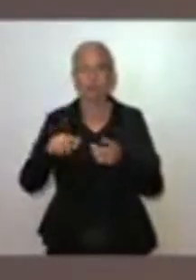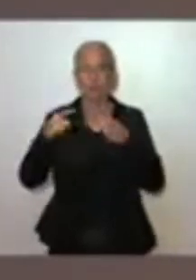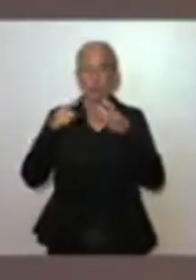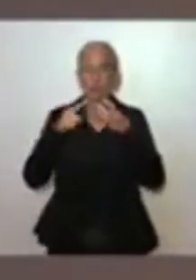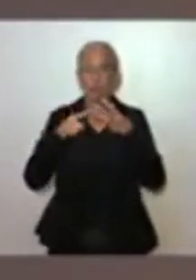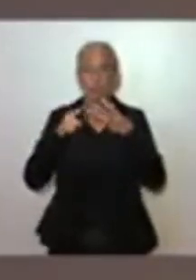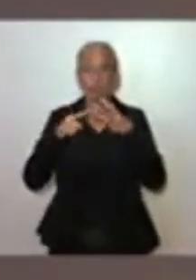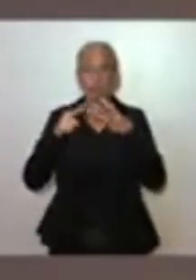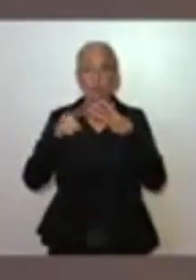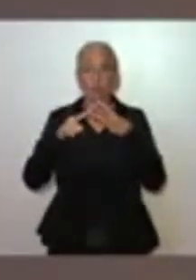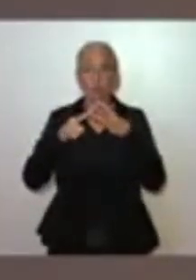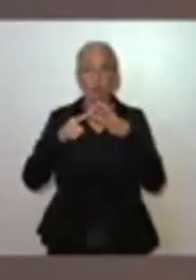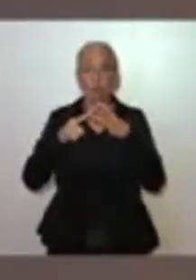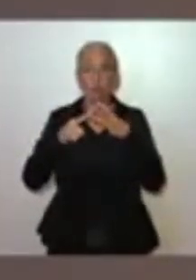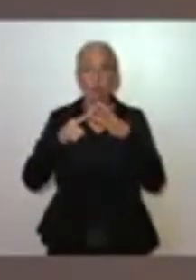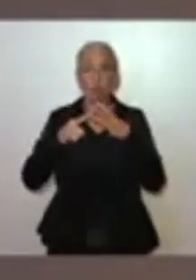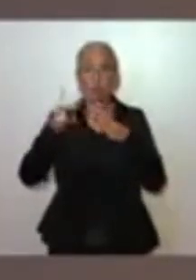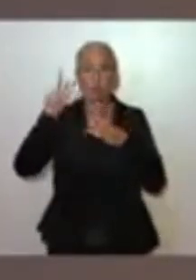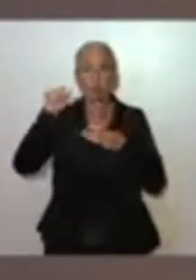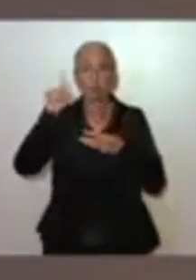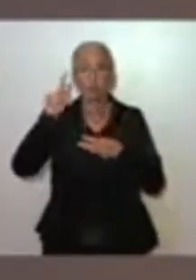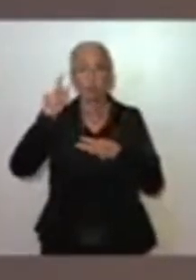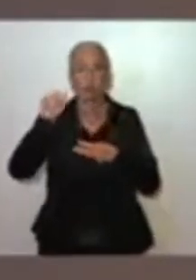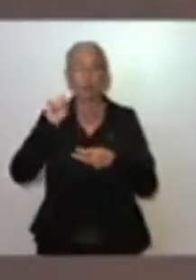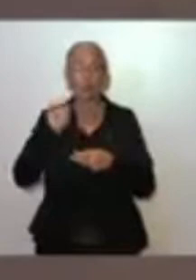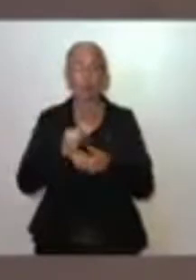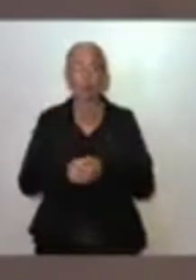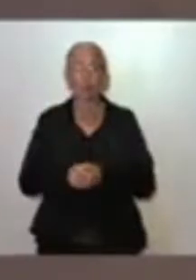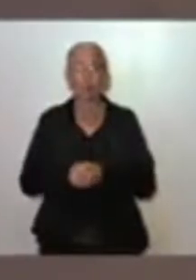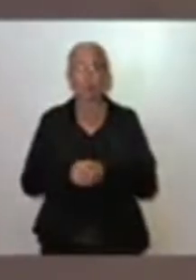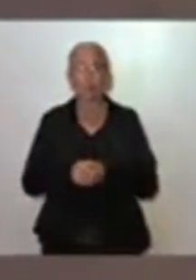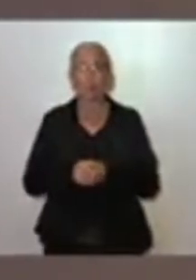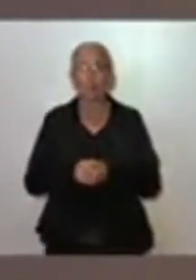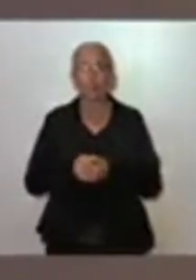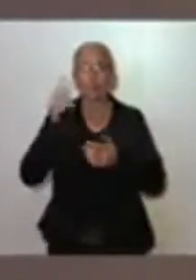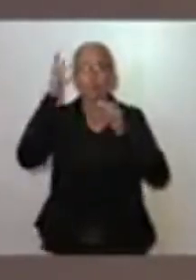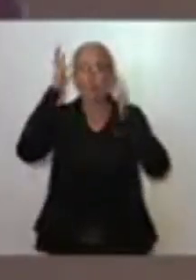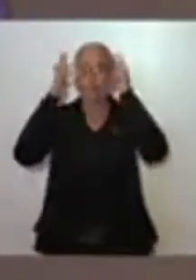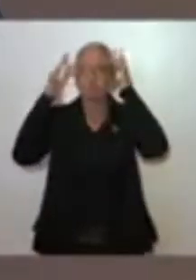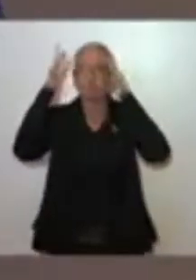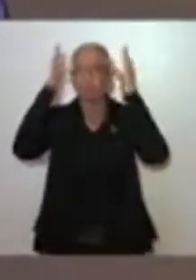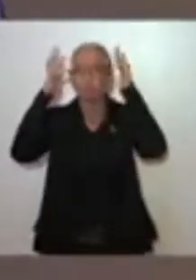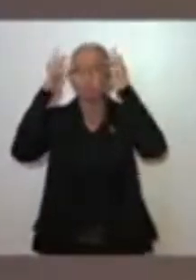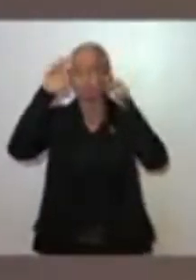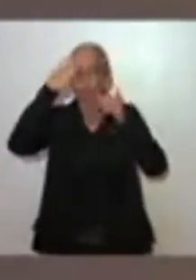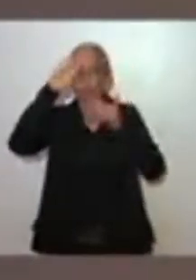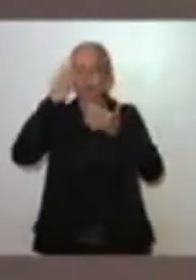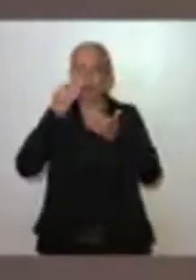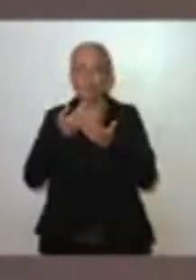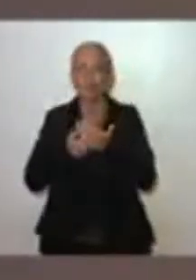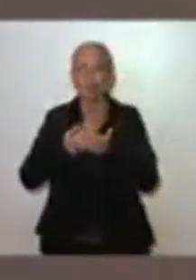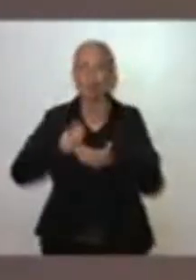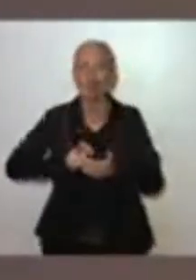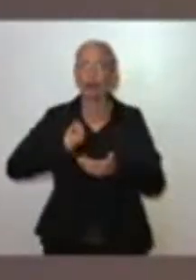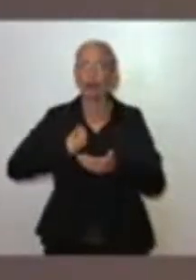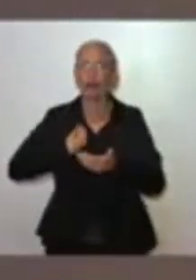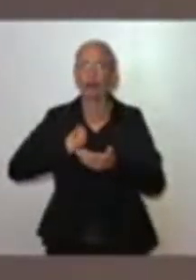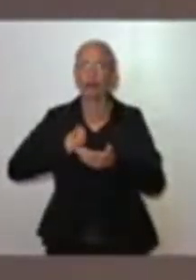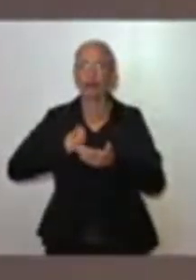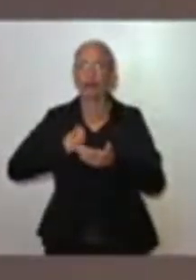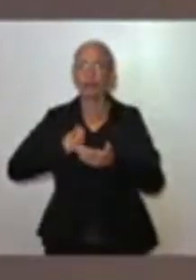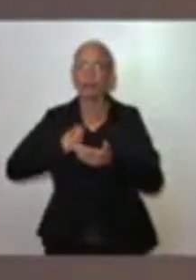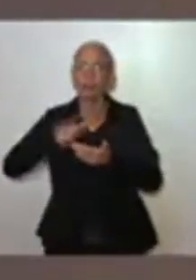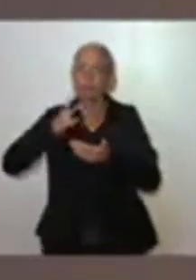nesse capítulo dos valores eu tenho idealismo a vida vai além de nós